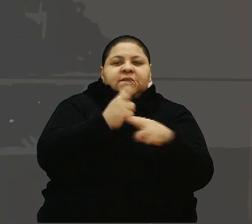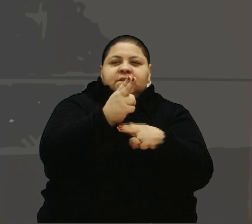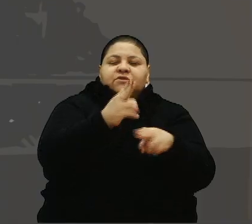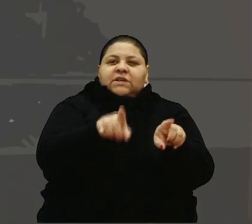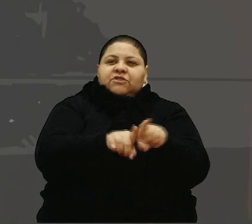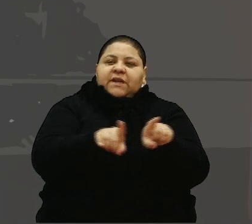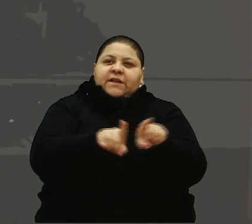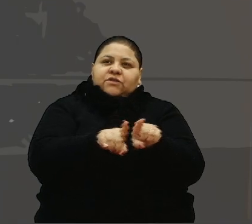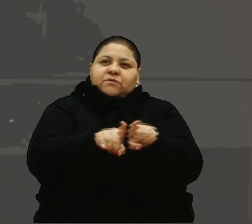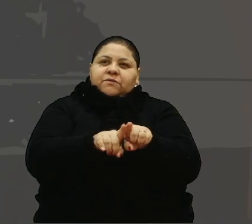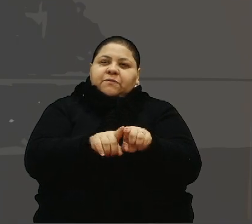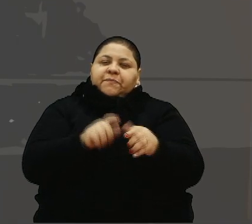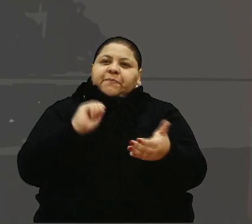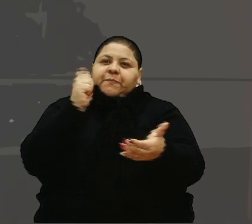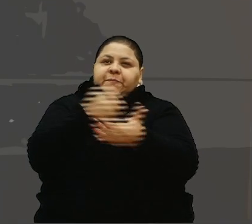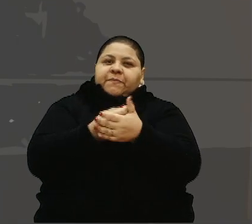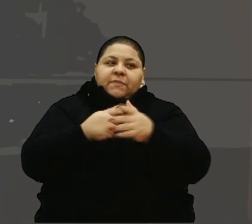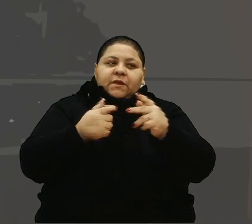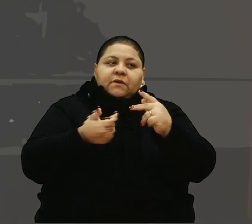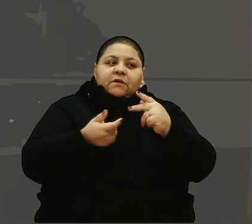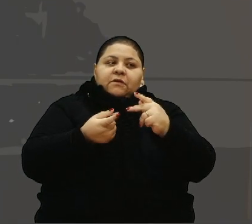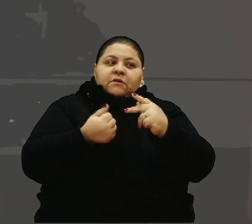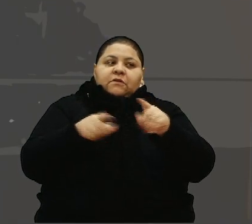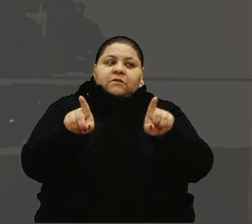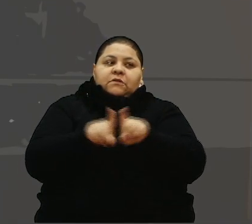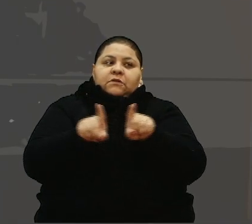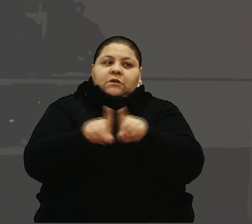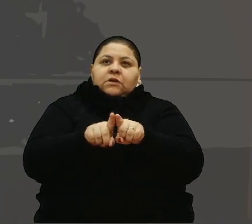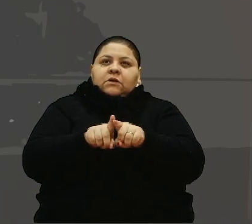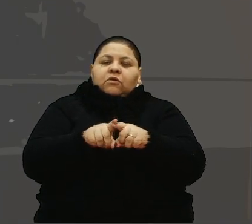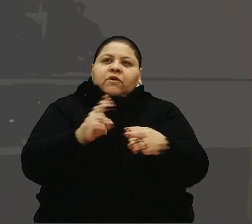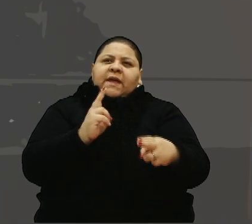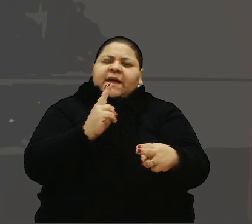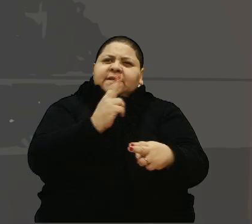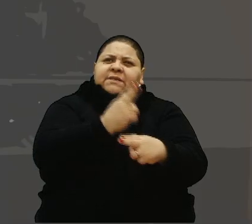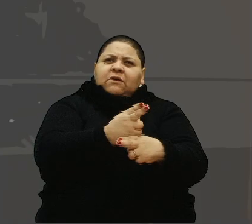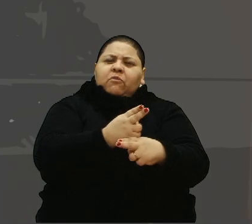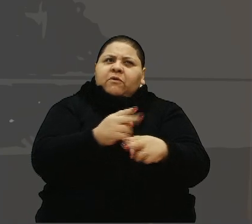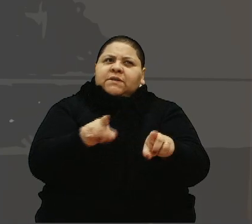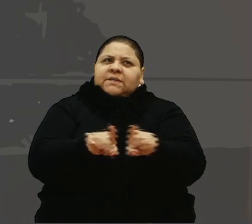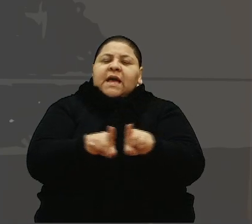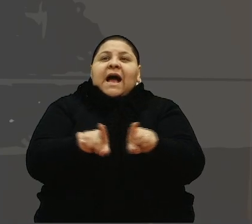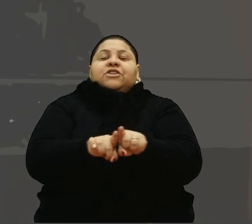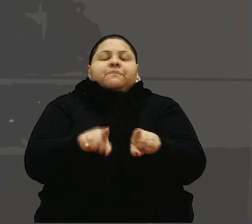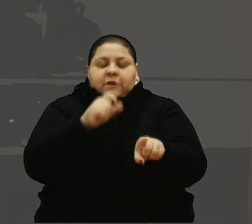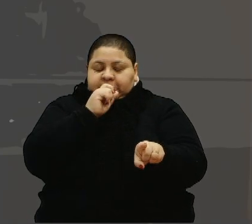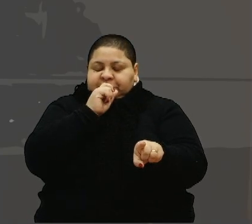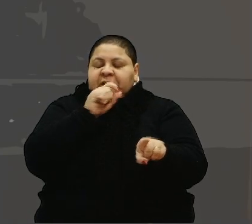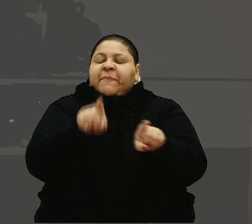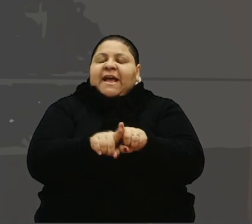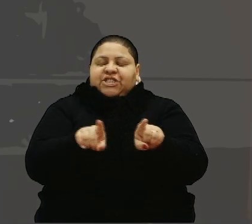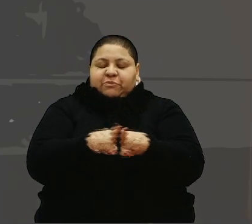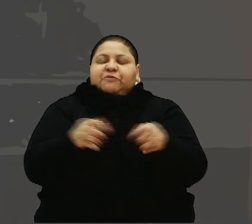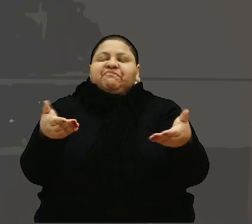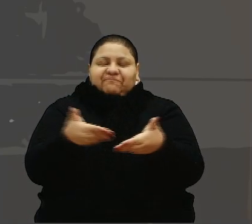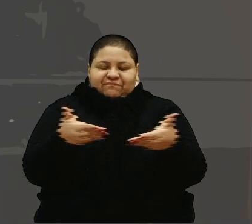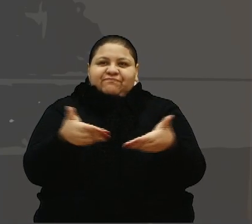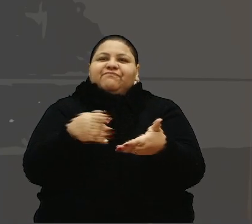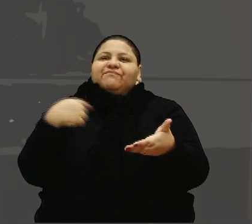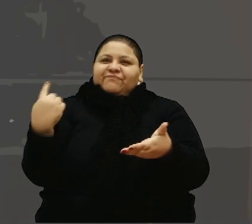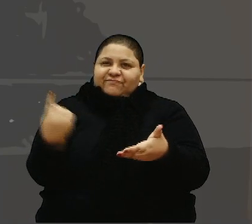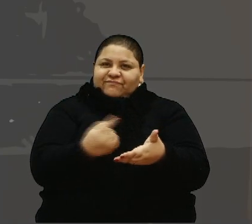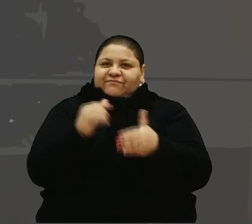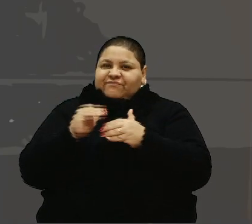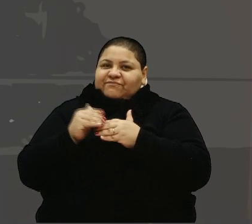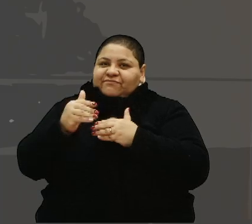né, nessa maquininha aí, tá lá, você entra na estação, paga e faz a circulação que quiser fazer